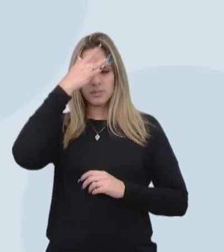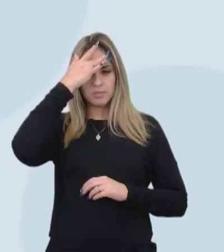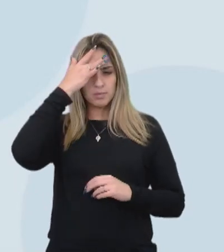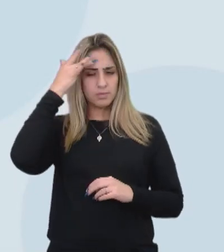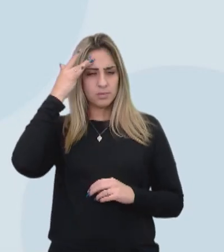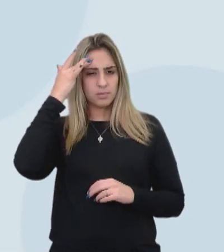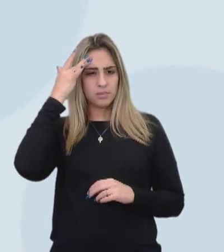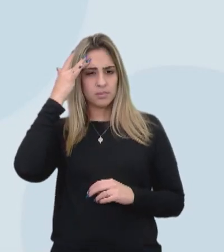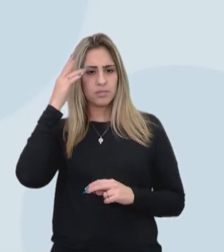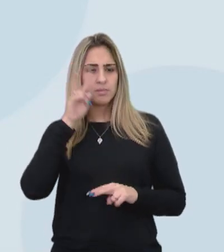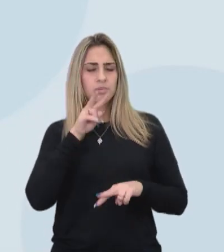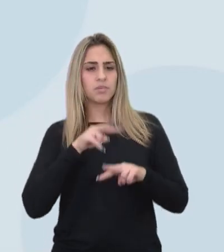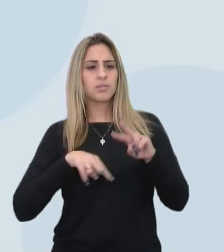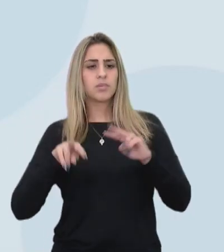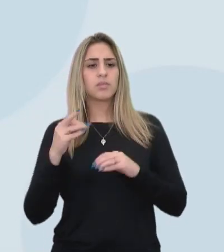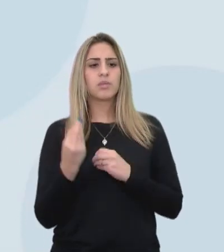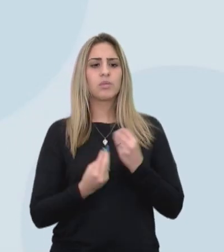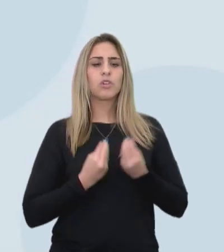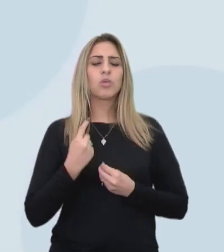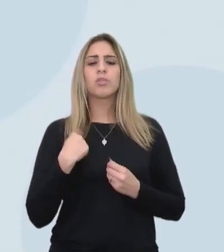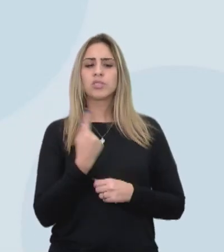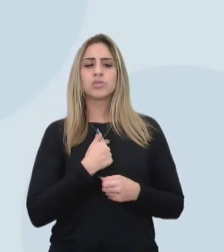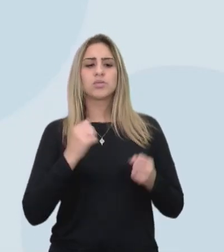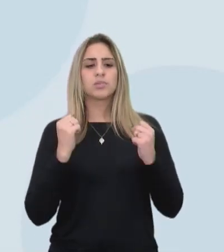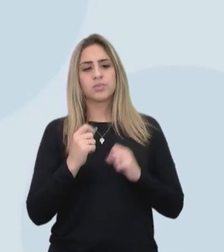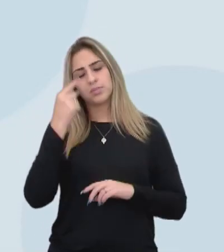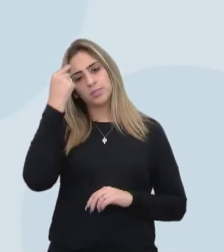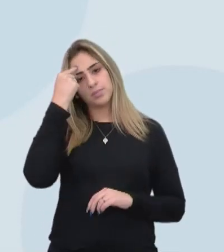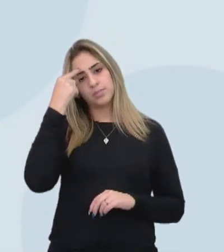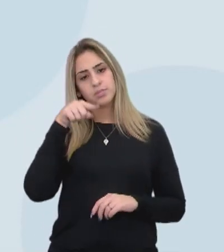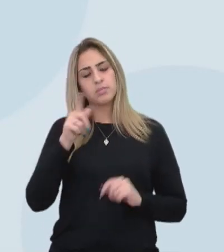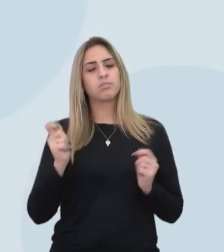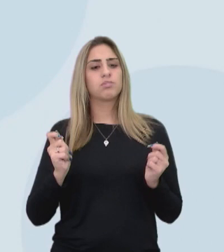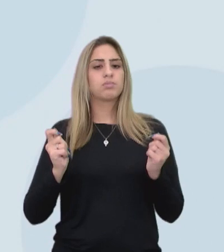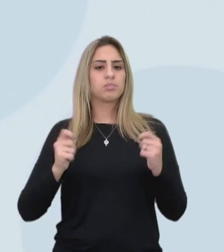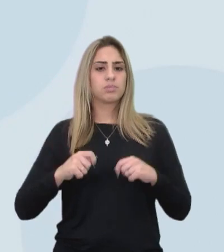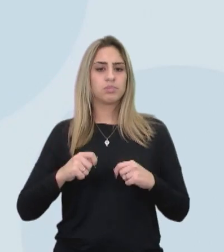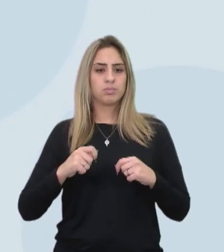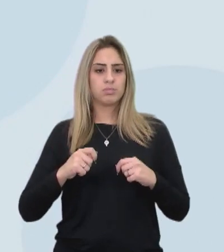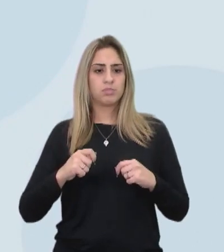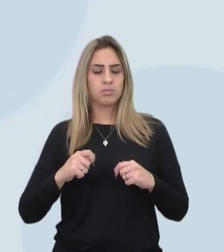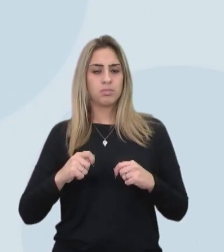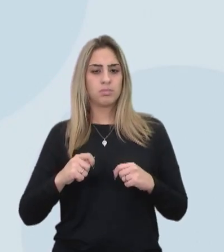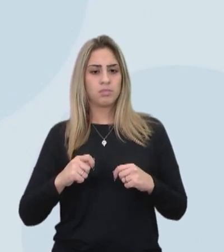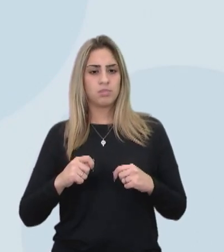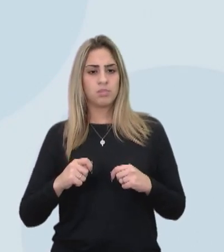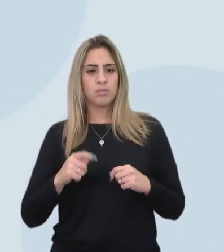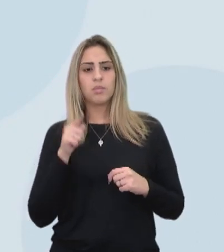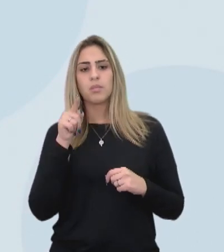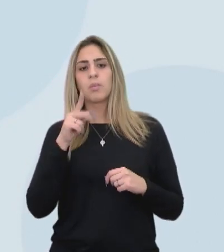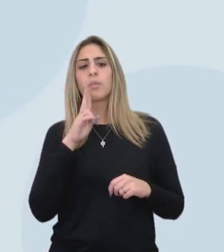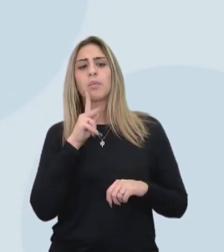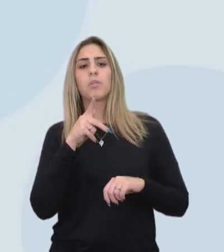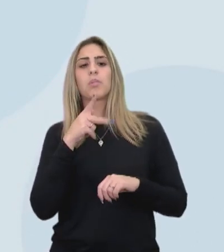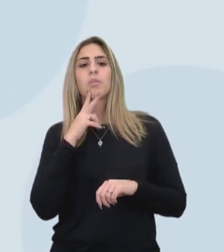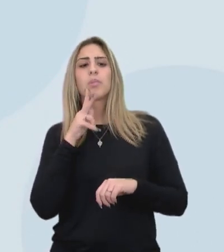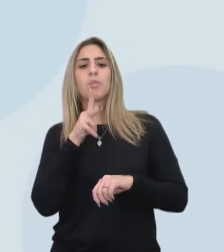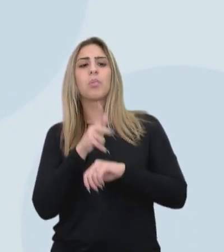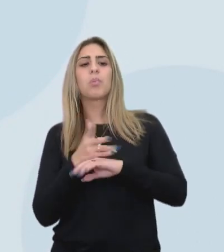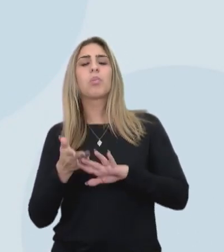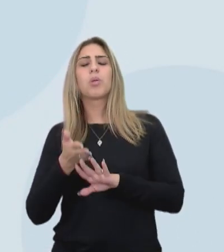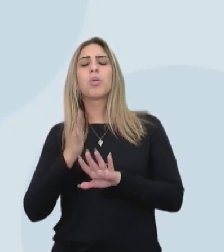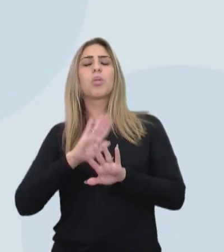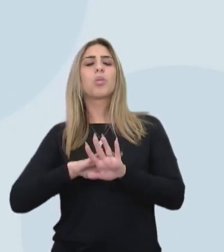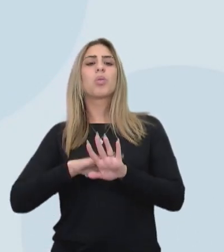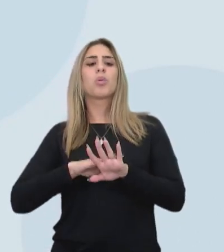na área de visual, como a gente pode pensar nessas possibilidades. Então, por exemplo, o produtor. O que o produtor faz?